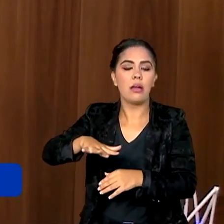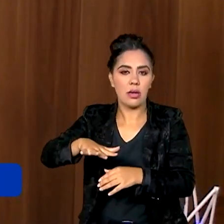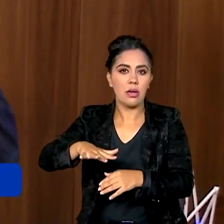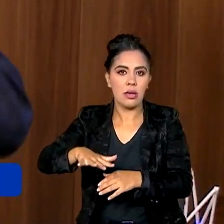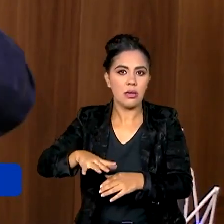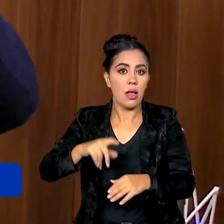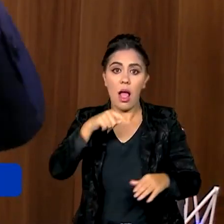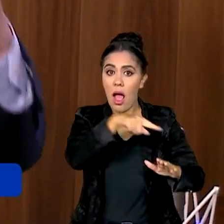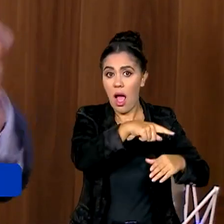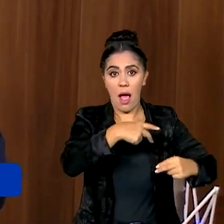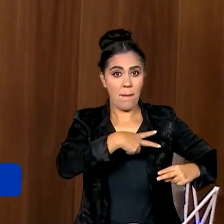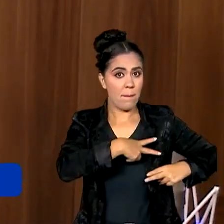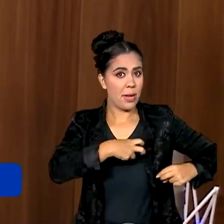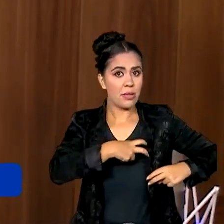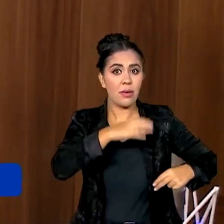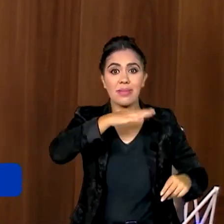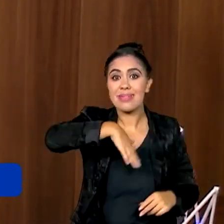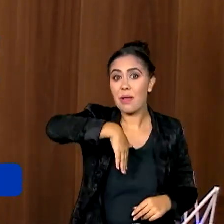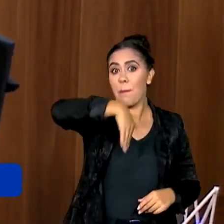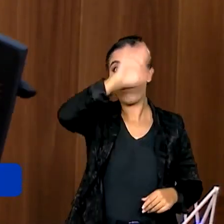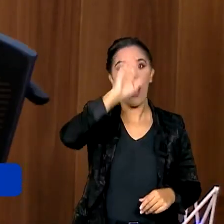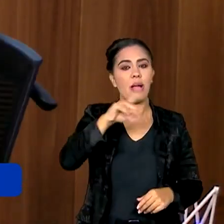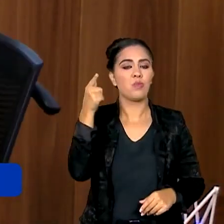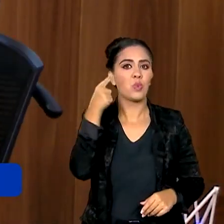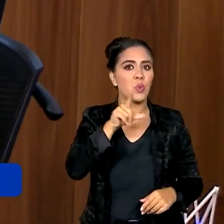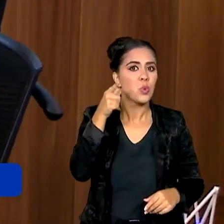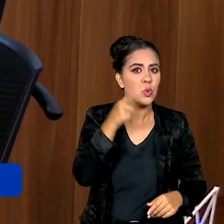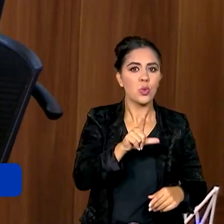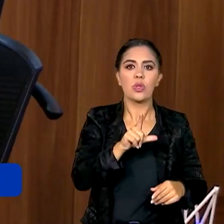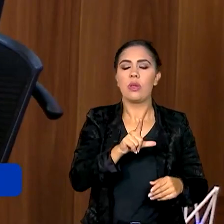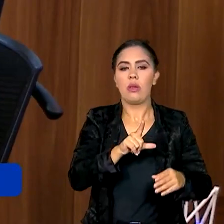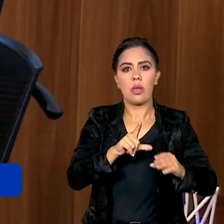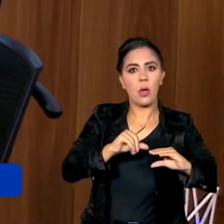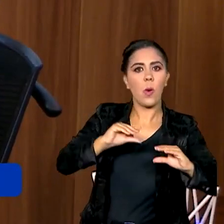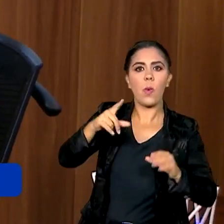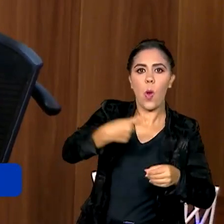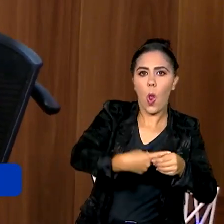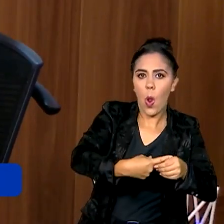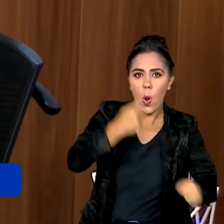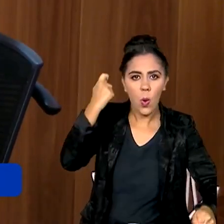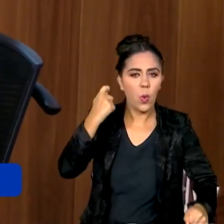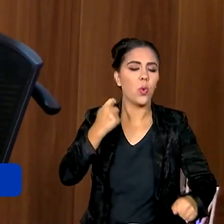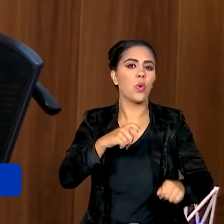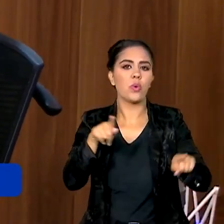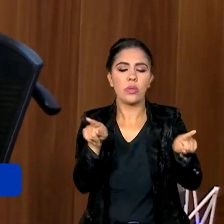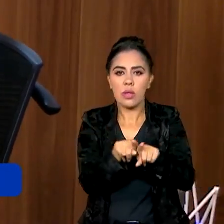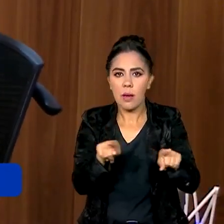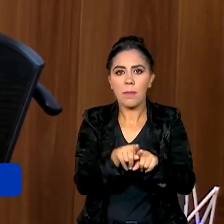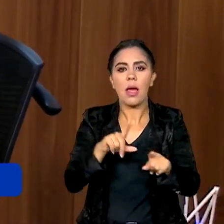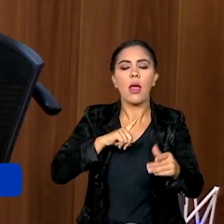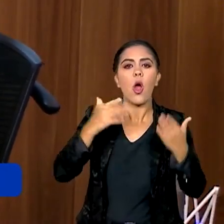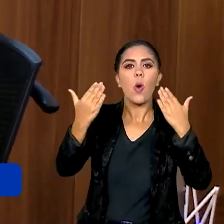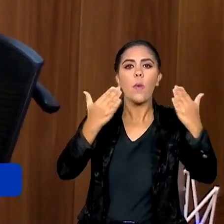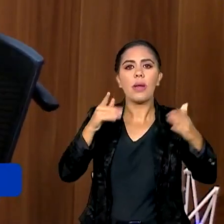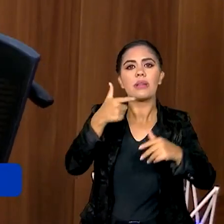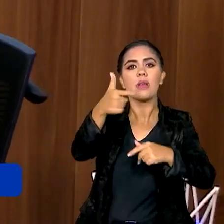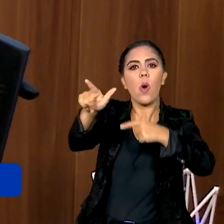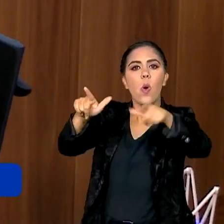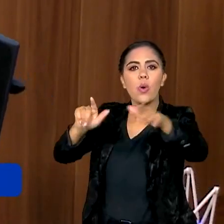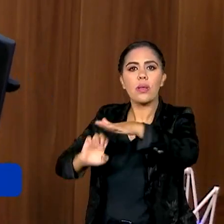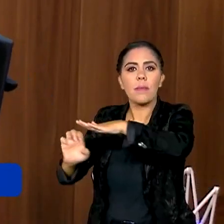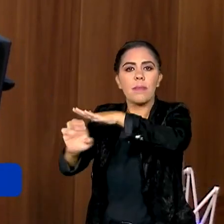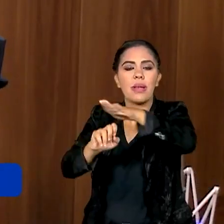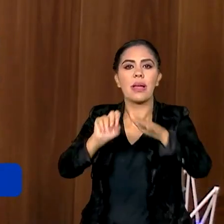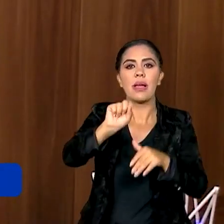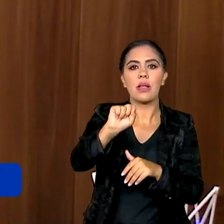proporcionalmente lucro, uma das empresas que mais distribuiu. Compare com a proporção que a Exxon, que as outras, a Shell e as outras do